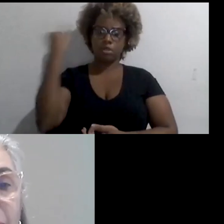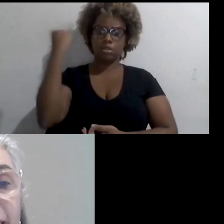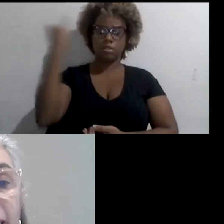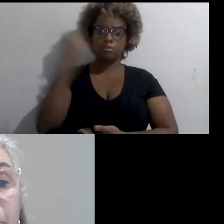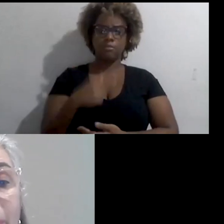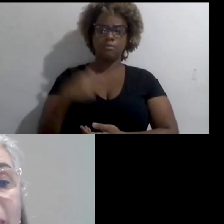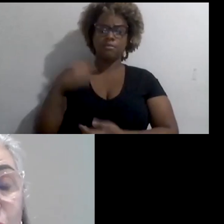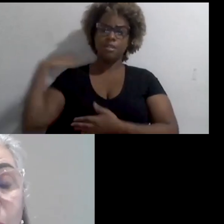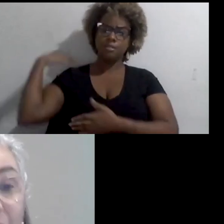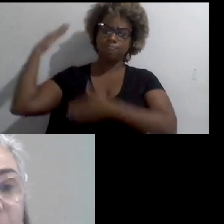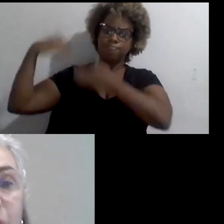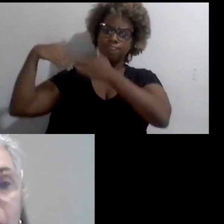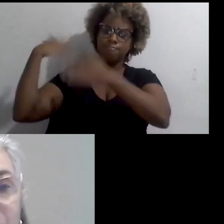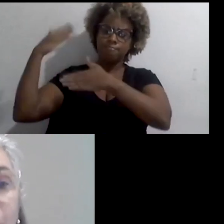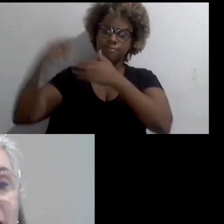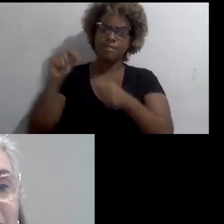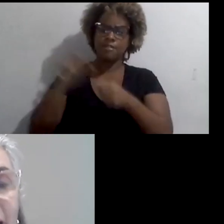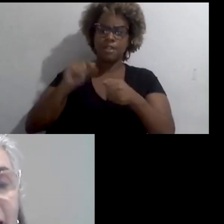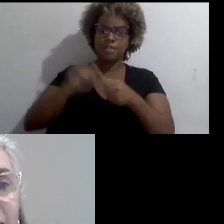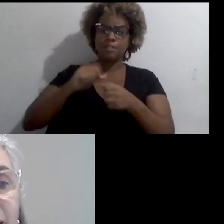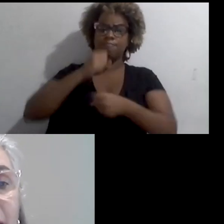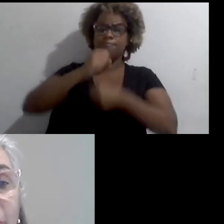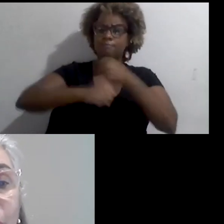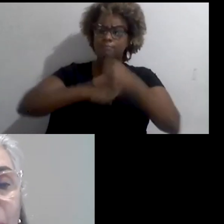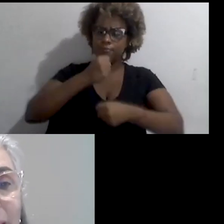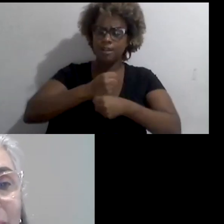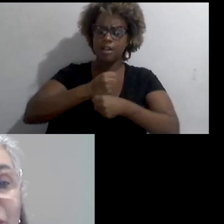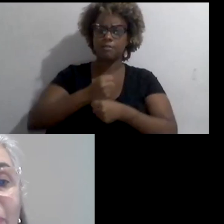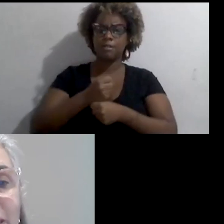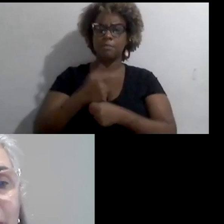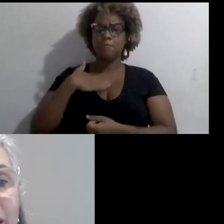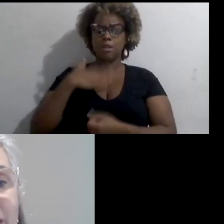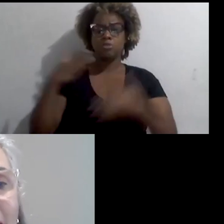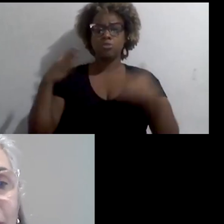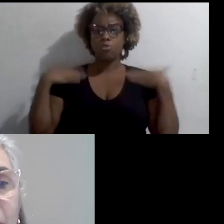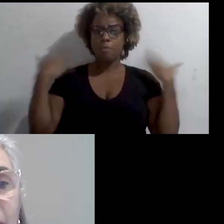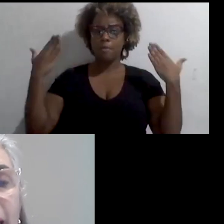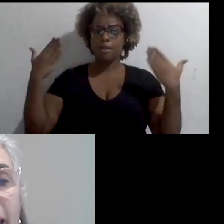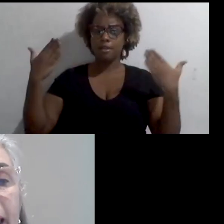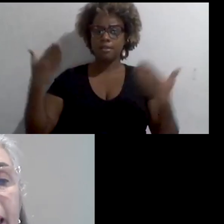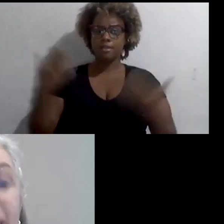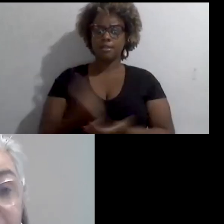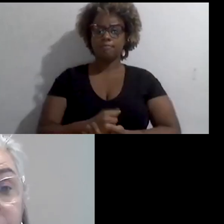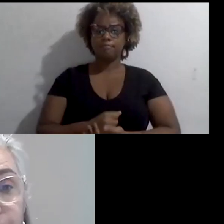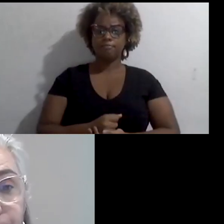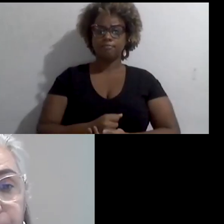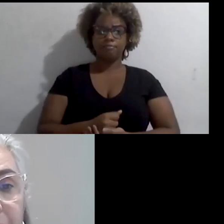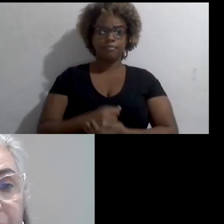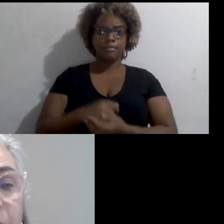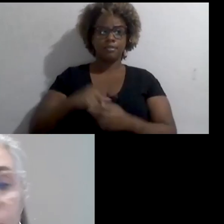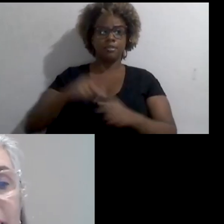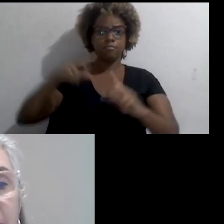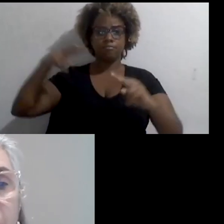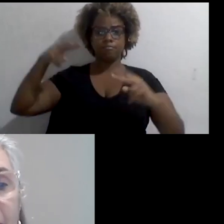tempo, e para minha surpresa, eu acho que para a surpresa da classe, foi completamente invisibilizado esse ano,